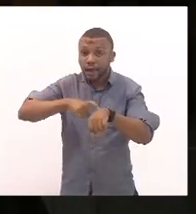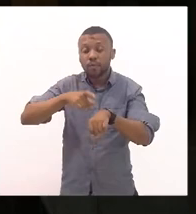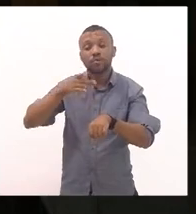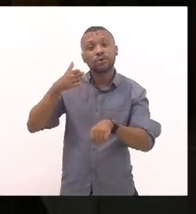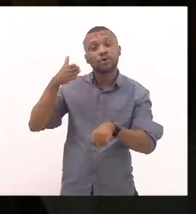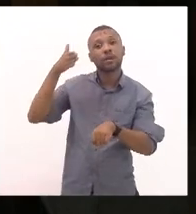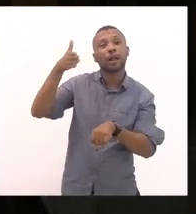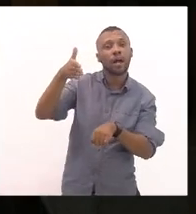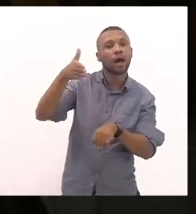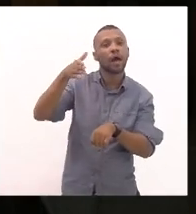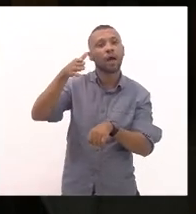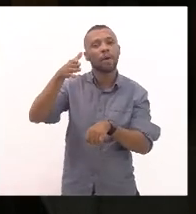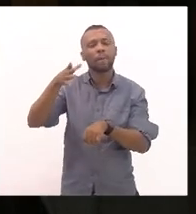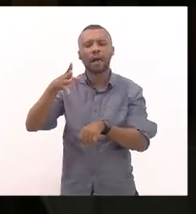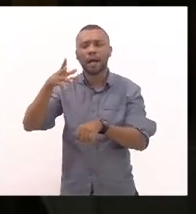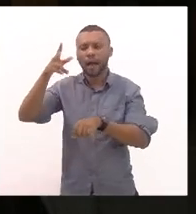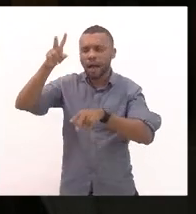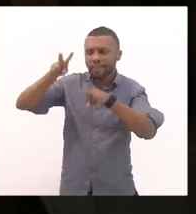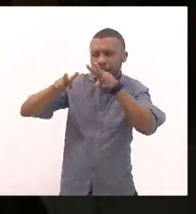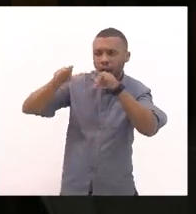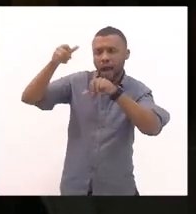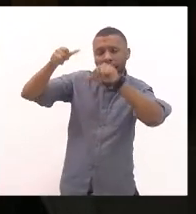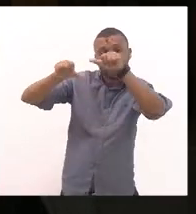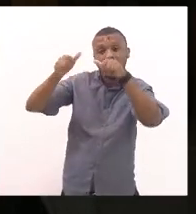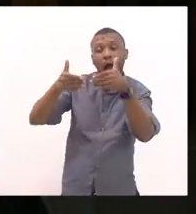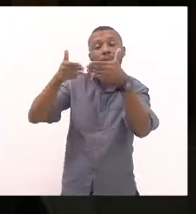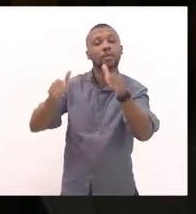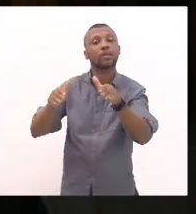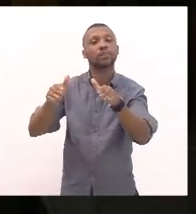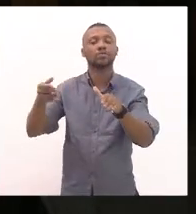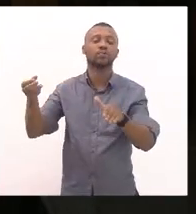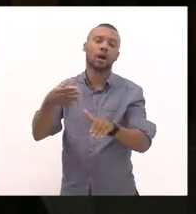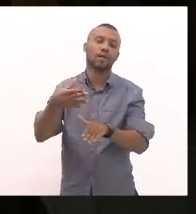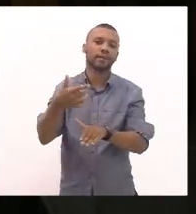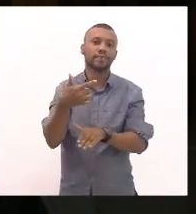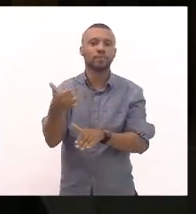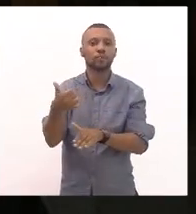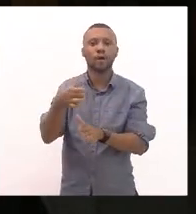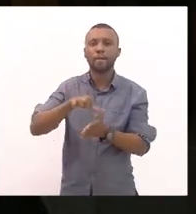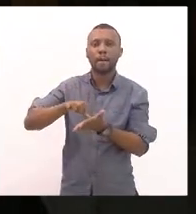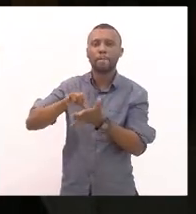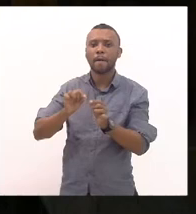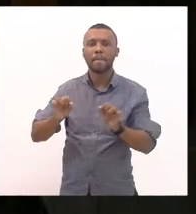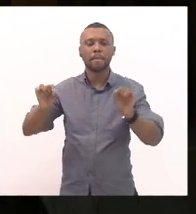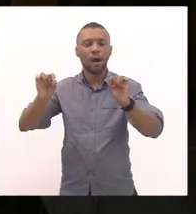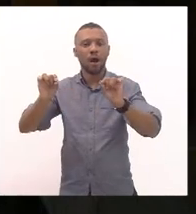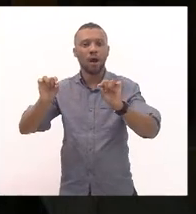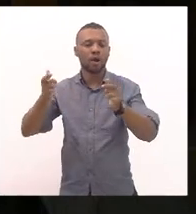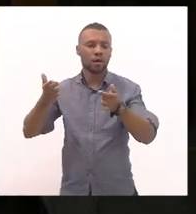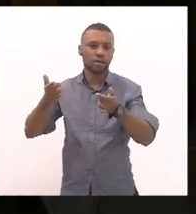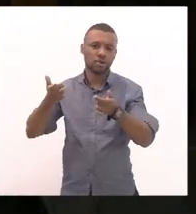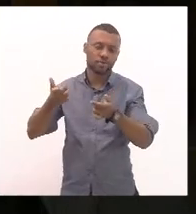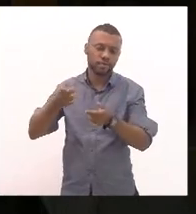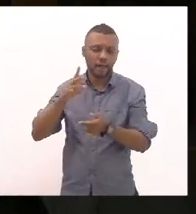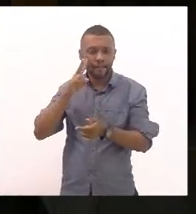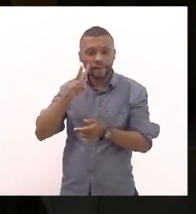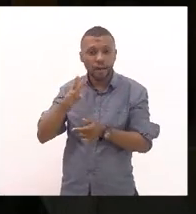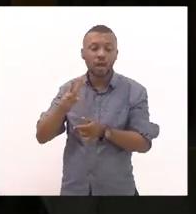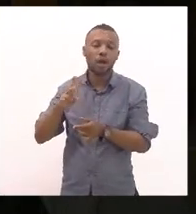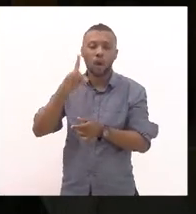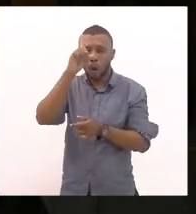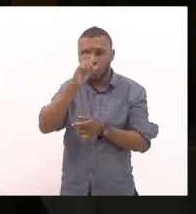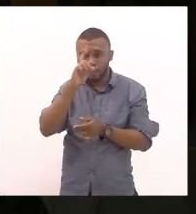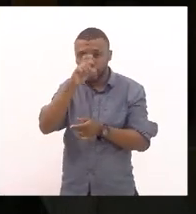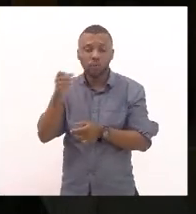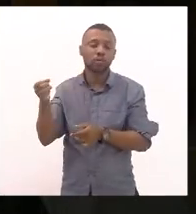passar para ver a reabertura dessas 21 unidades básicas de saúde para ver o novo hospital que é